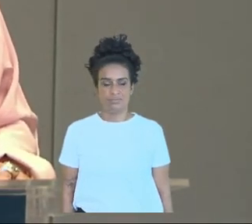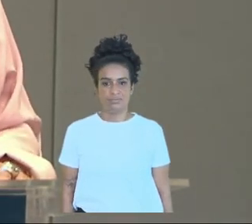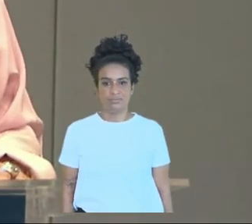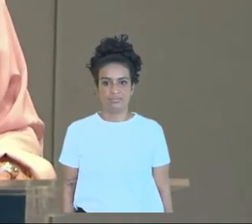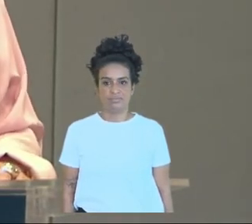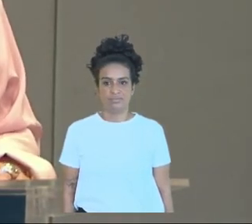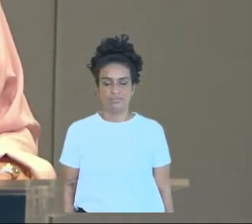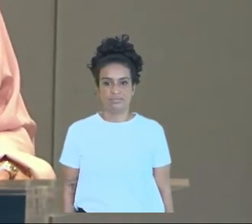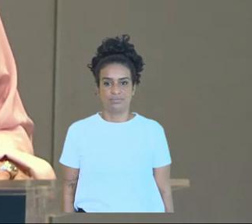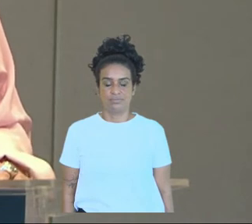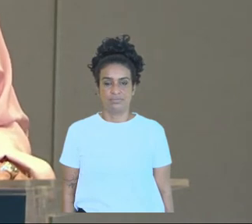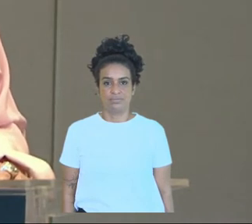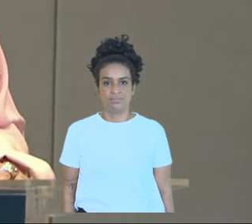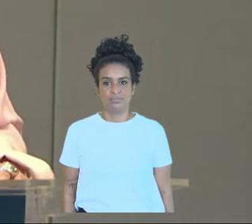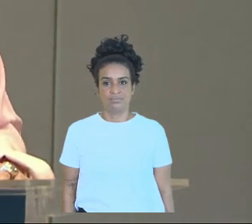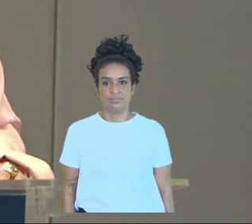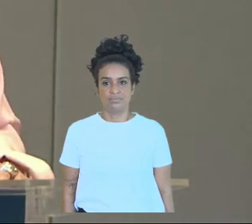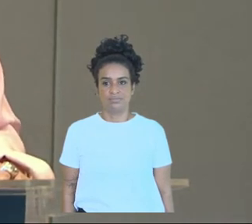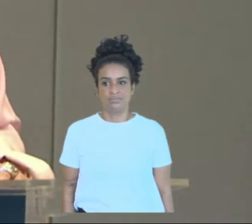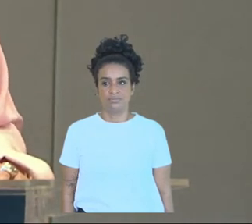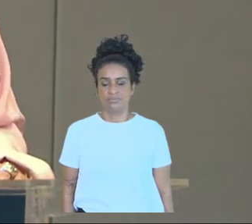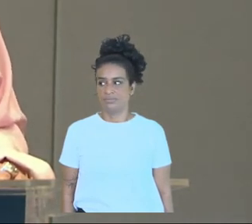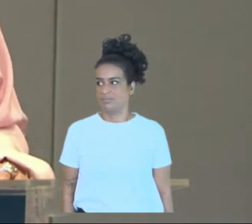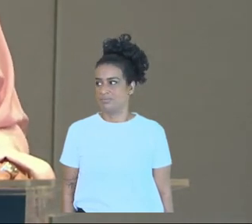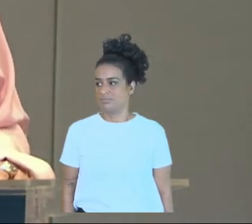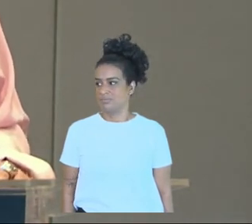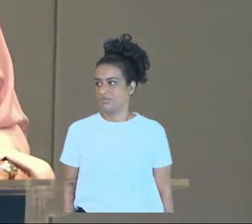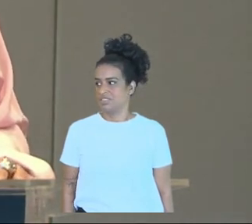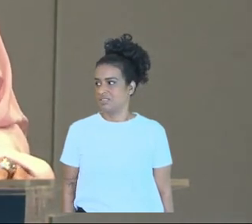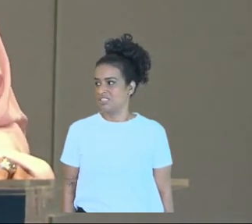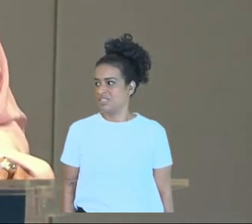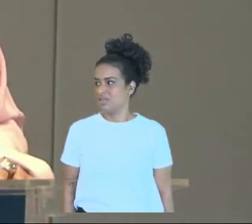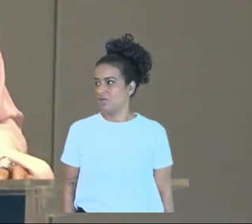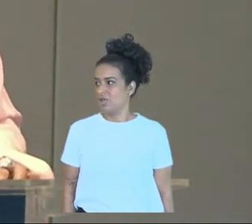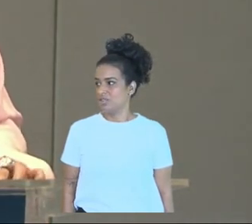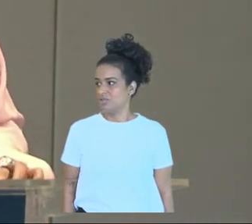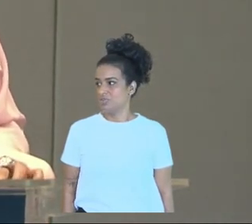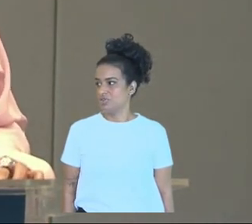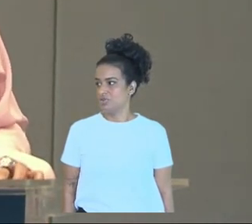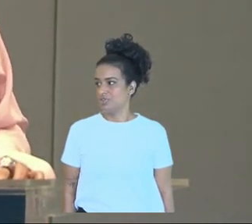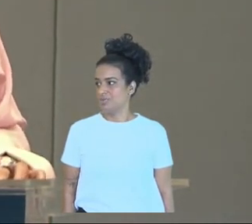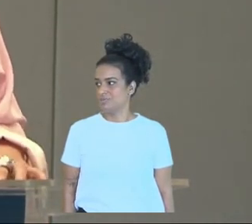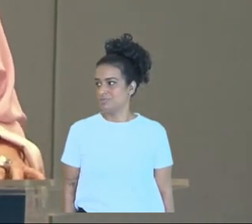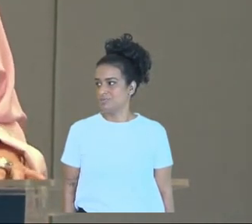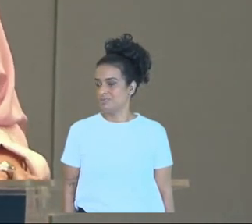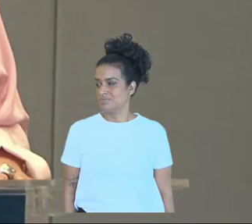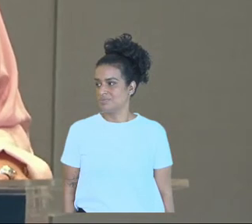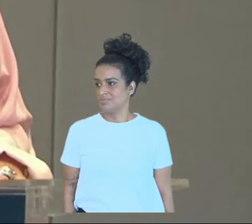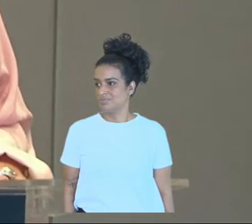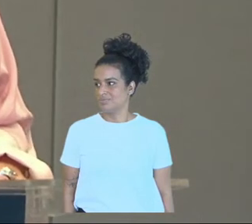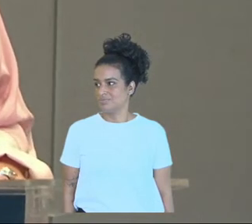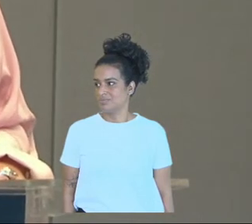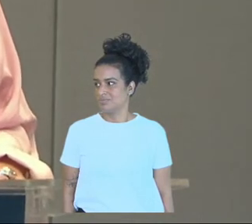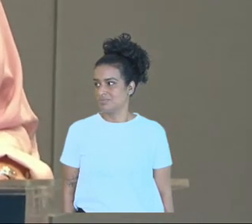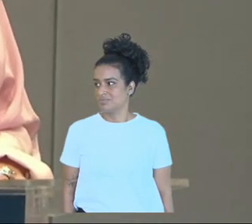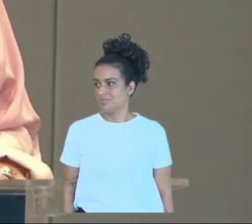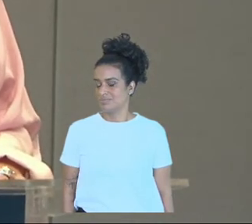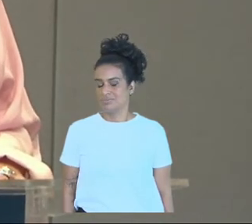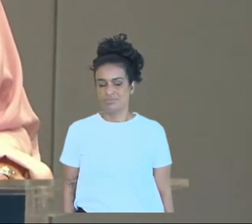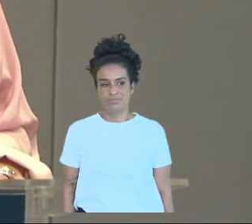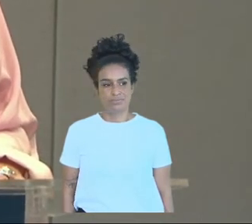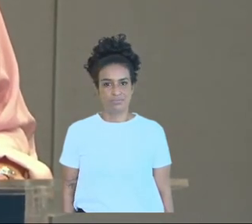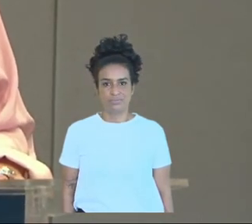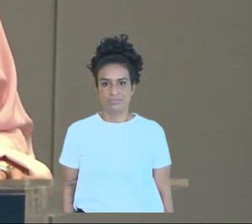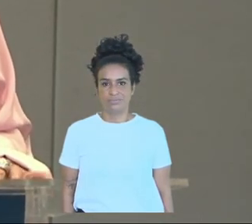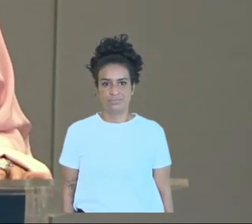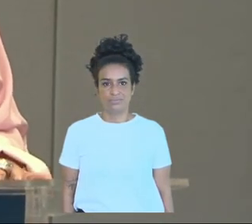de acusações e insultos ao oponente foi bastante alto. No final, Luiz Inácio Lula